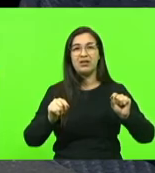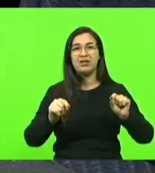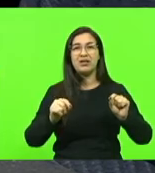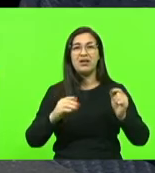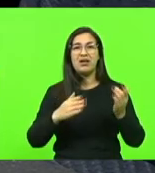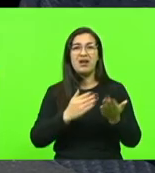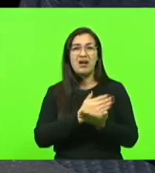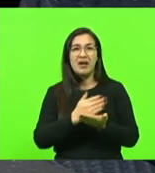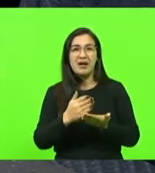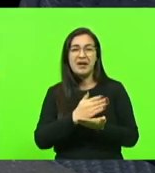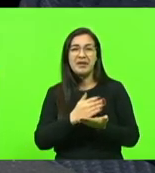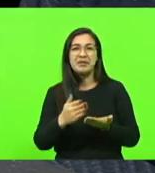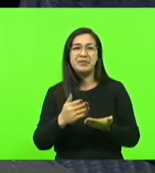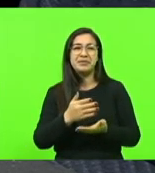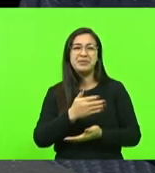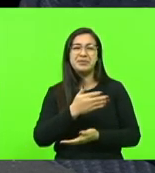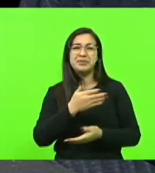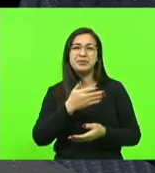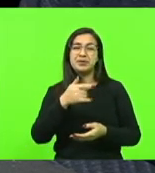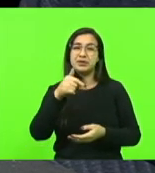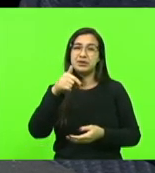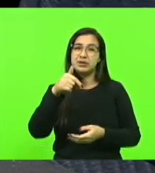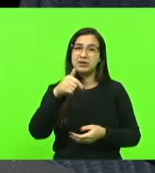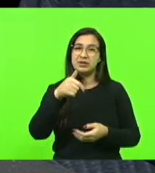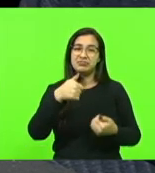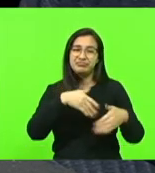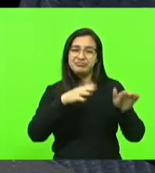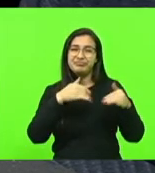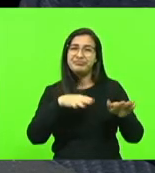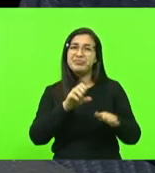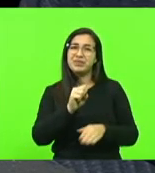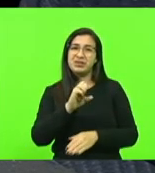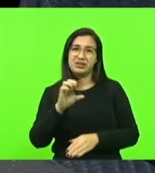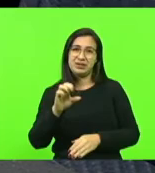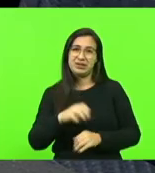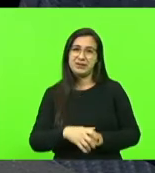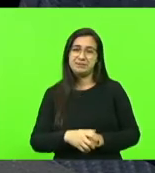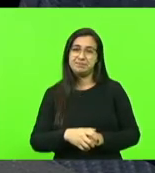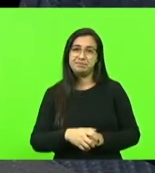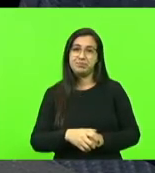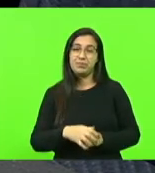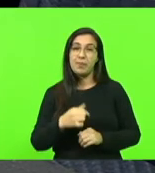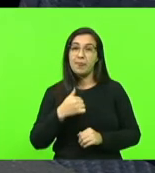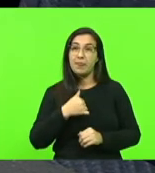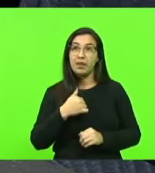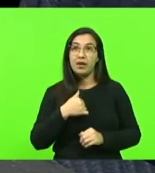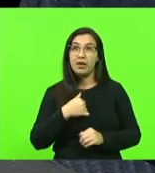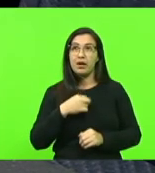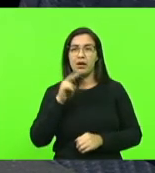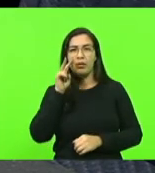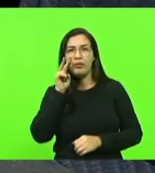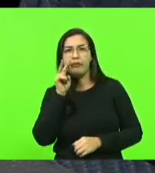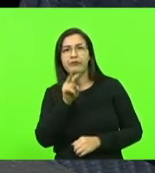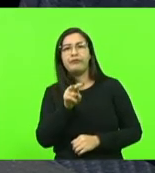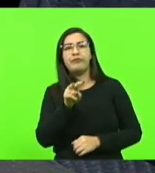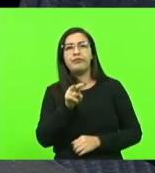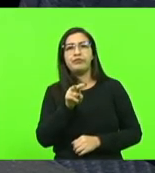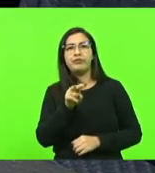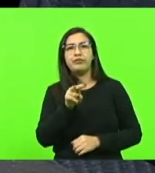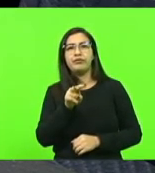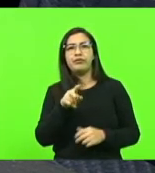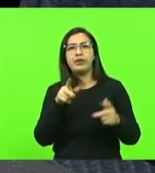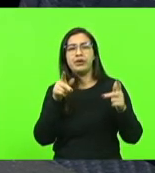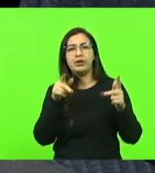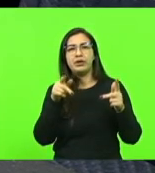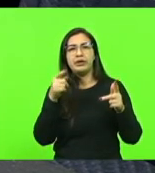recursos federais em Santa Catarina. Eu não tinha ainda olhado da forma como nos